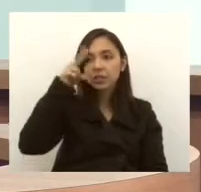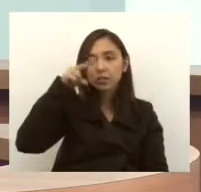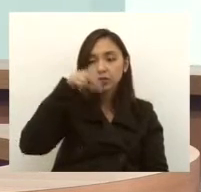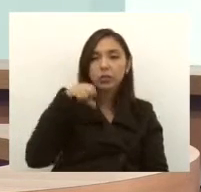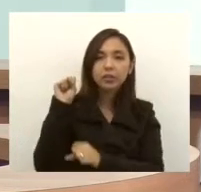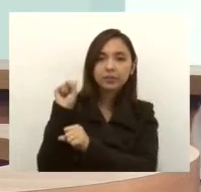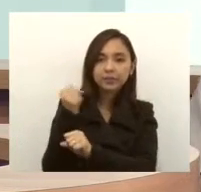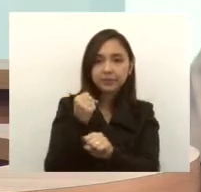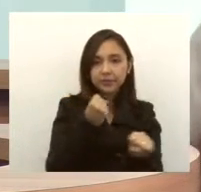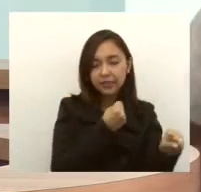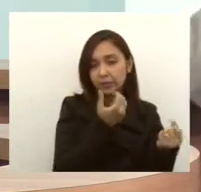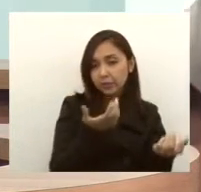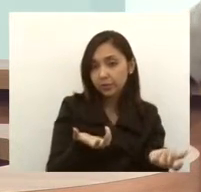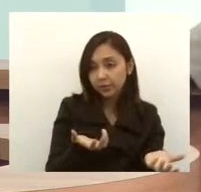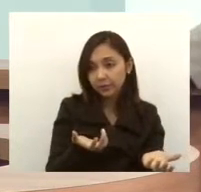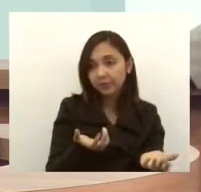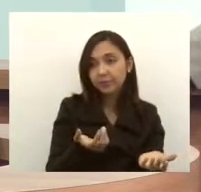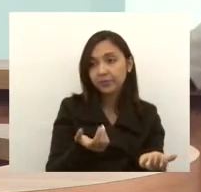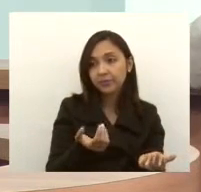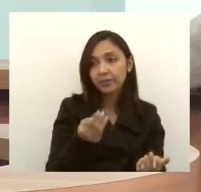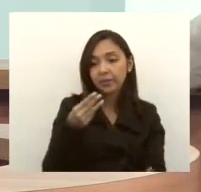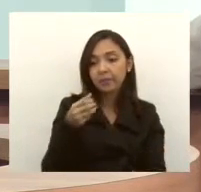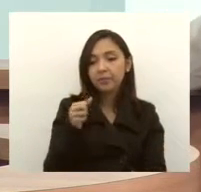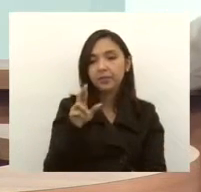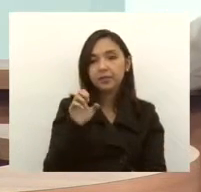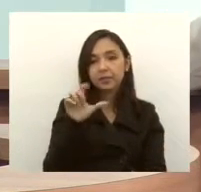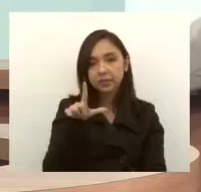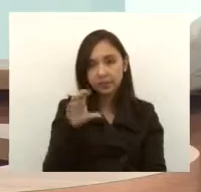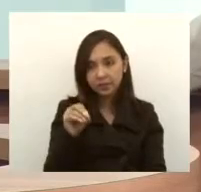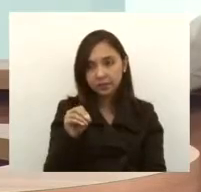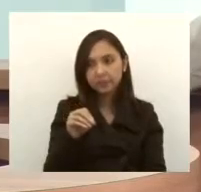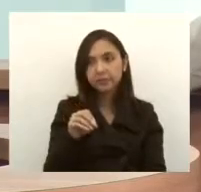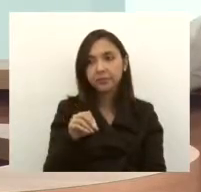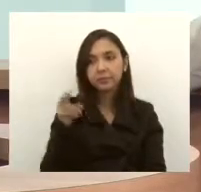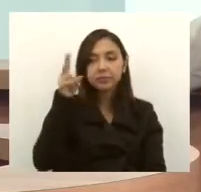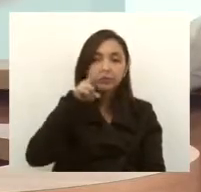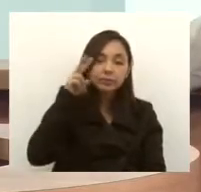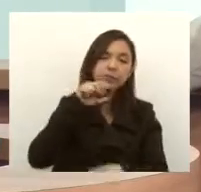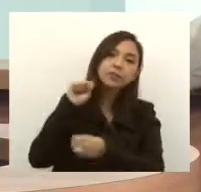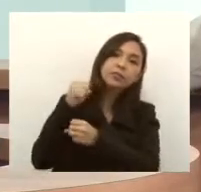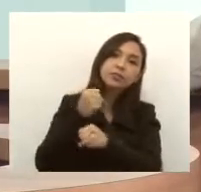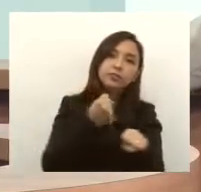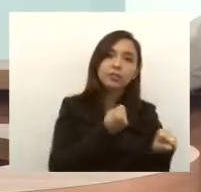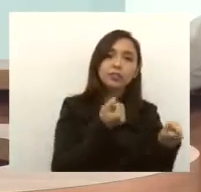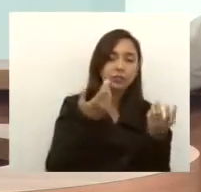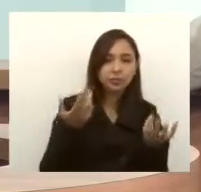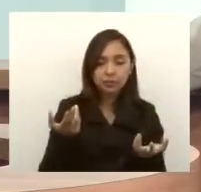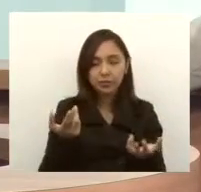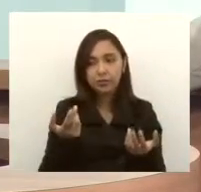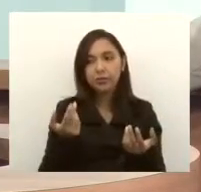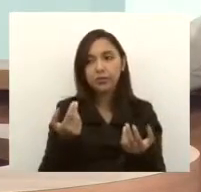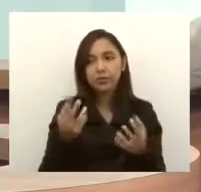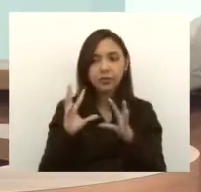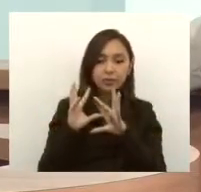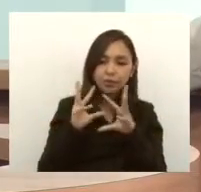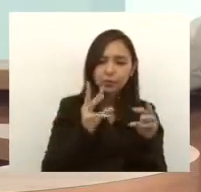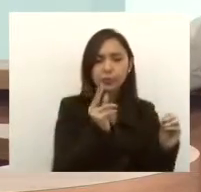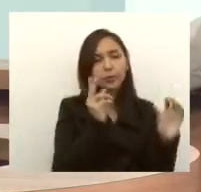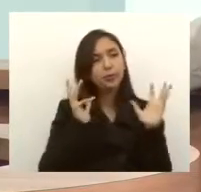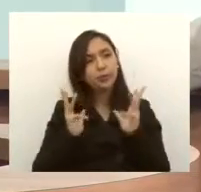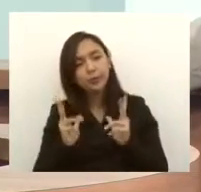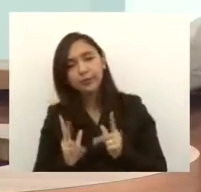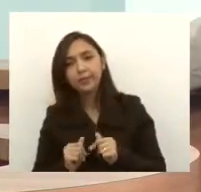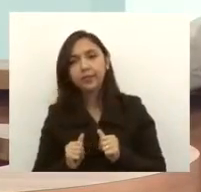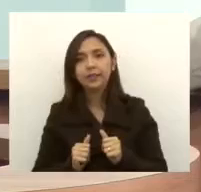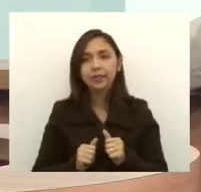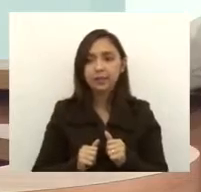vassoura, né, vereador Marcelo Seminaldo? História da vassoura, a vassourinha, que varria tudo, limpava